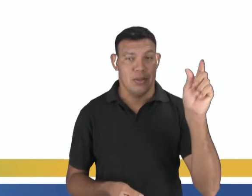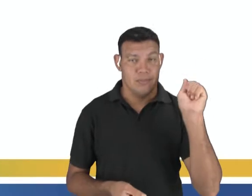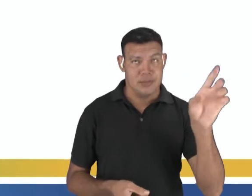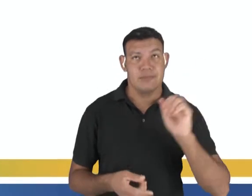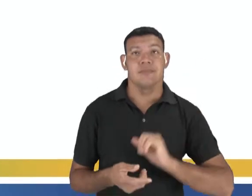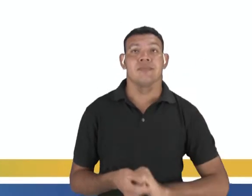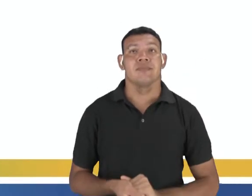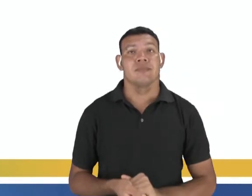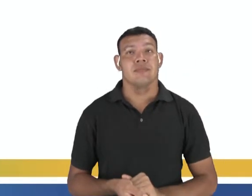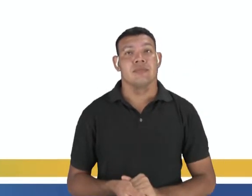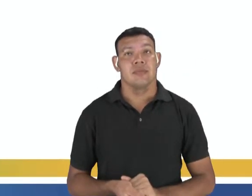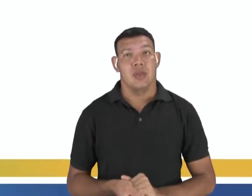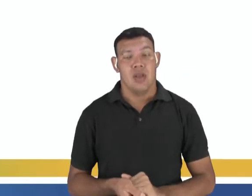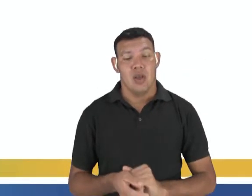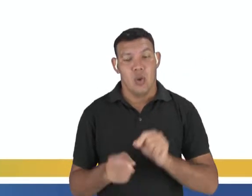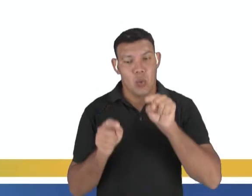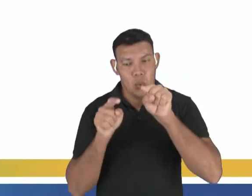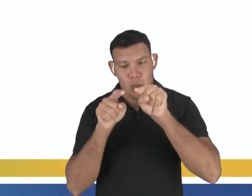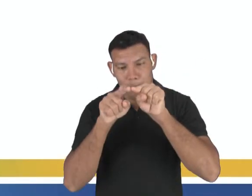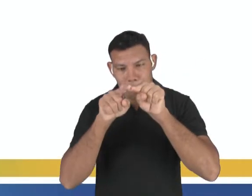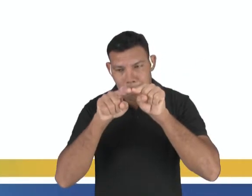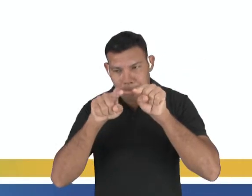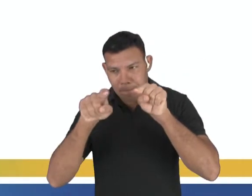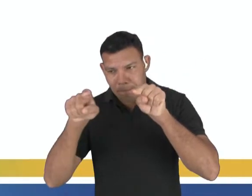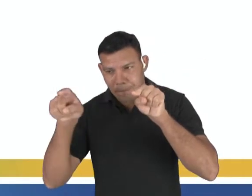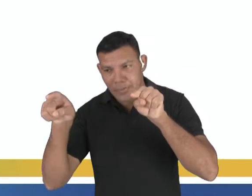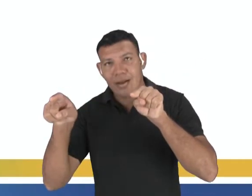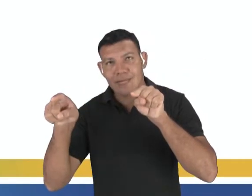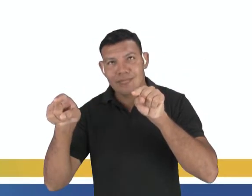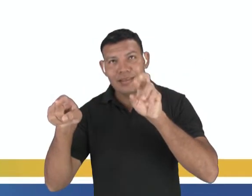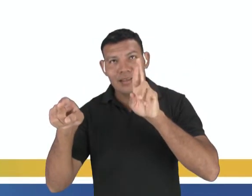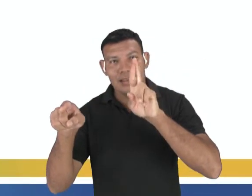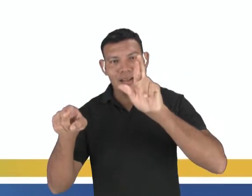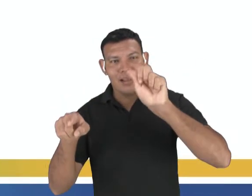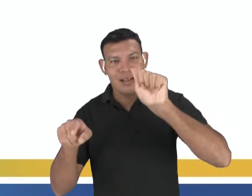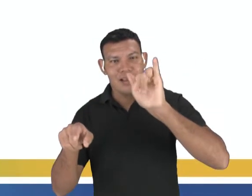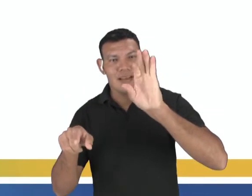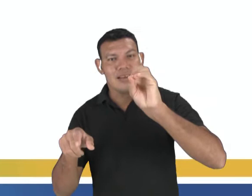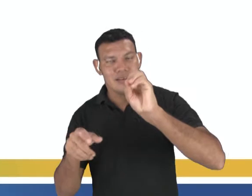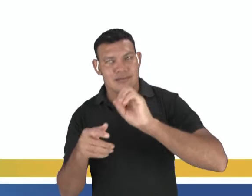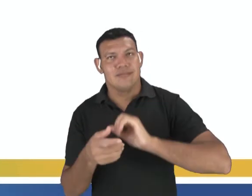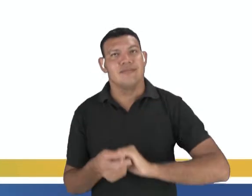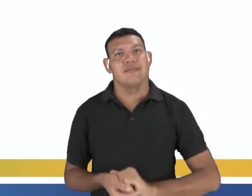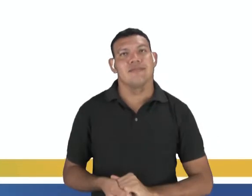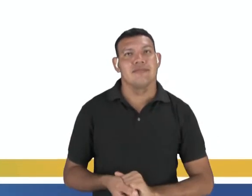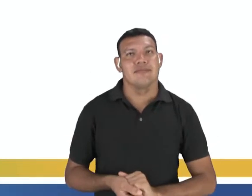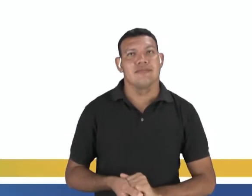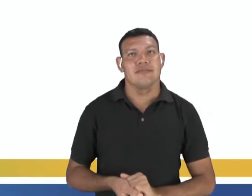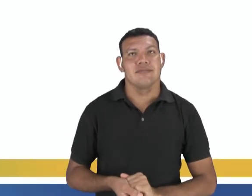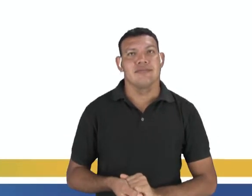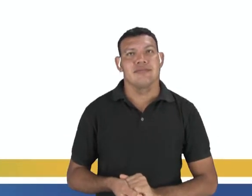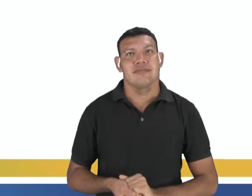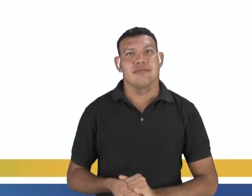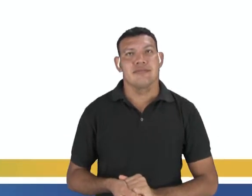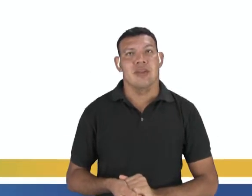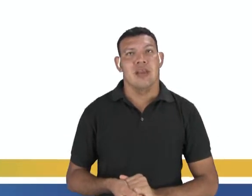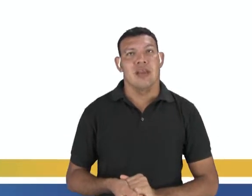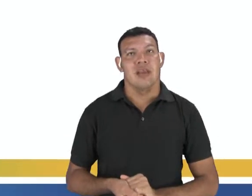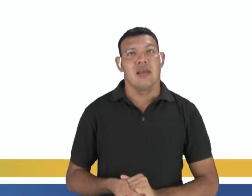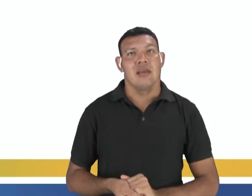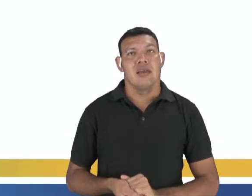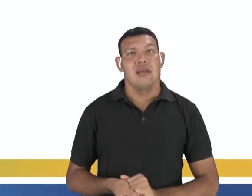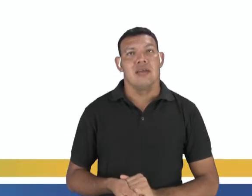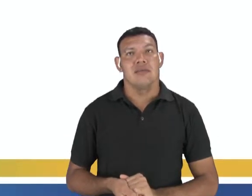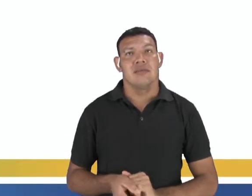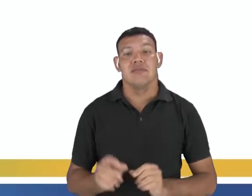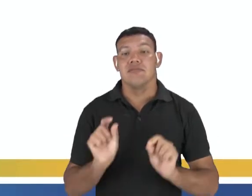essa contorno azul, mais essa parte rosa de dentro. Então, o círculo é tudo, todos os pontos da parte interna. E o raio,